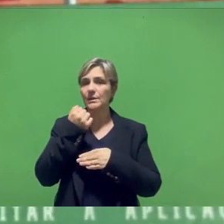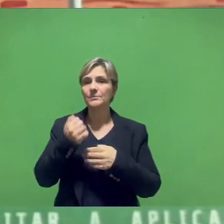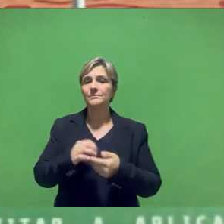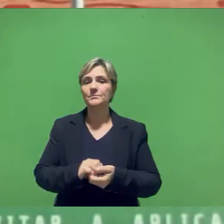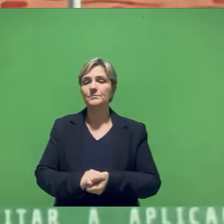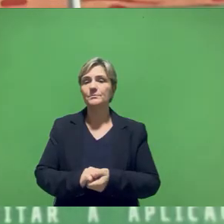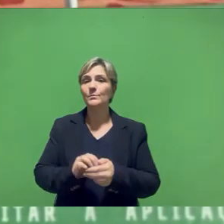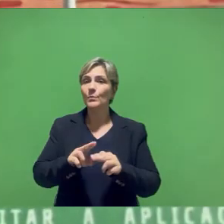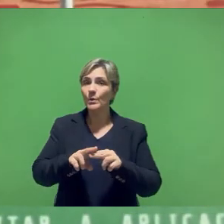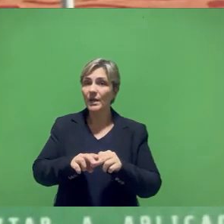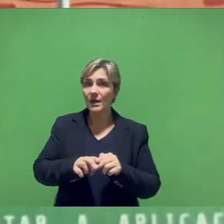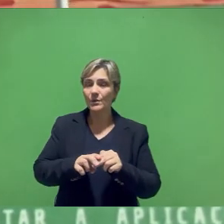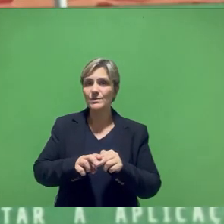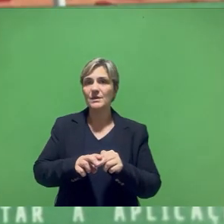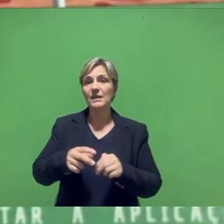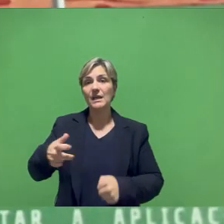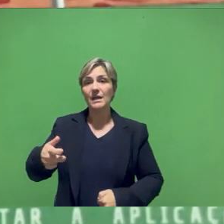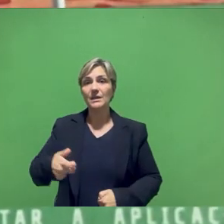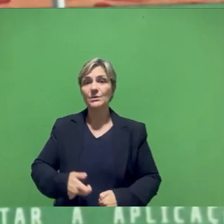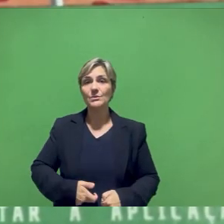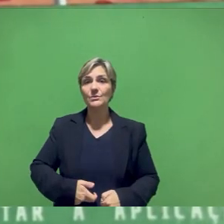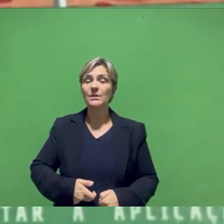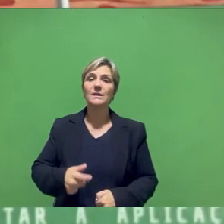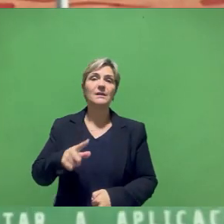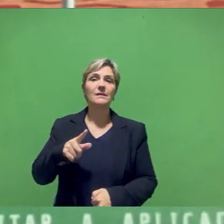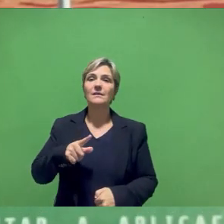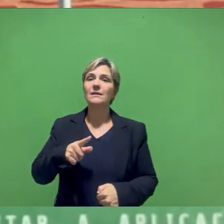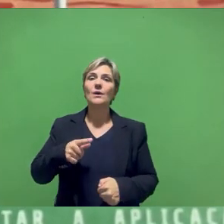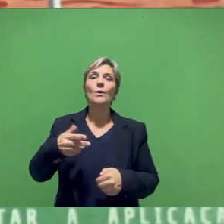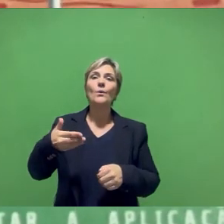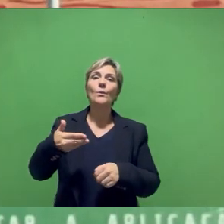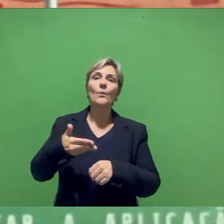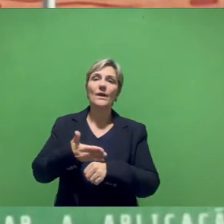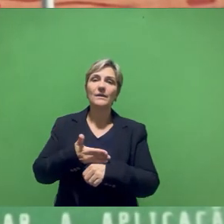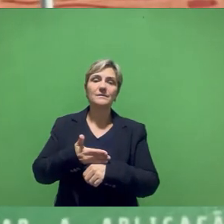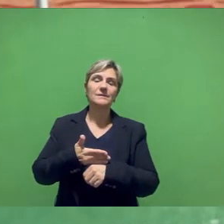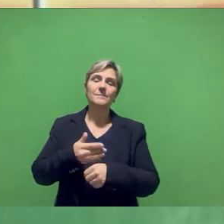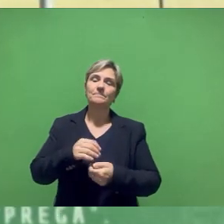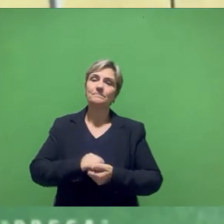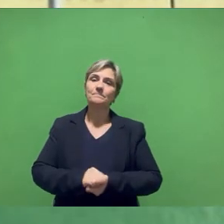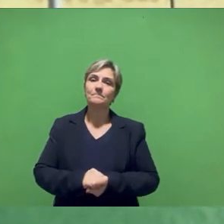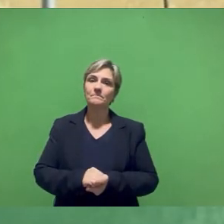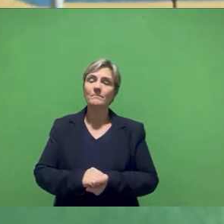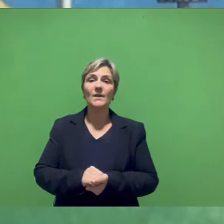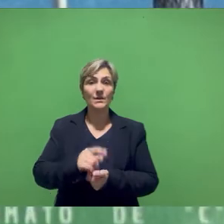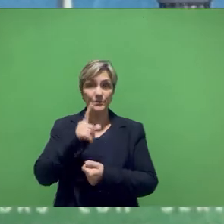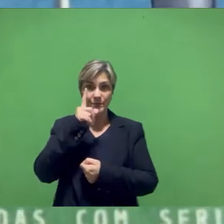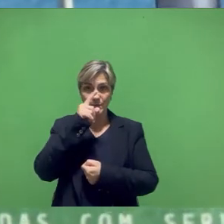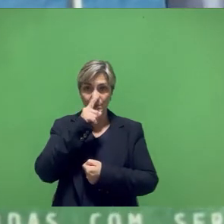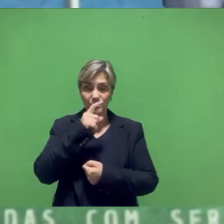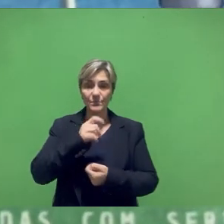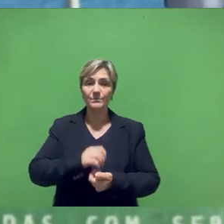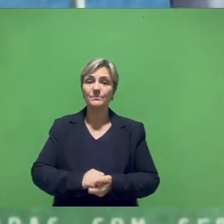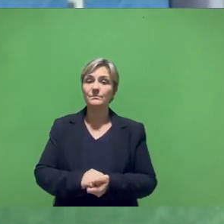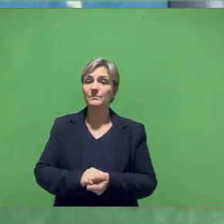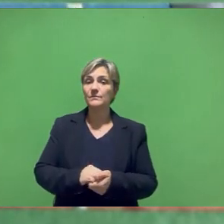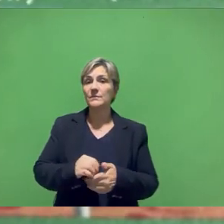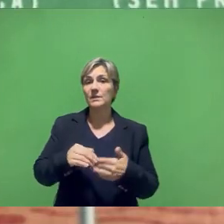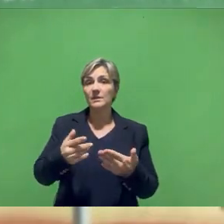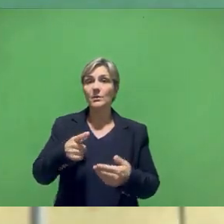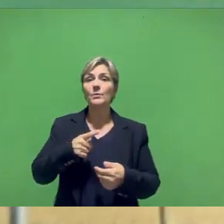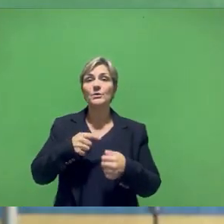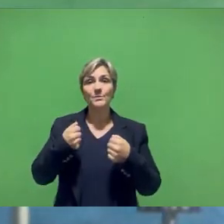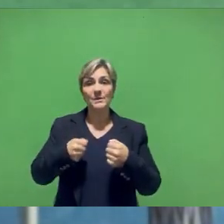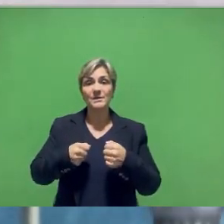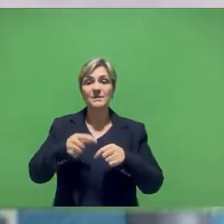função disso, que a insulina não consegue, não se consegue entrar com a agulha mais, né? É bem difícil. Então, a gente